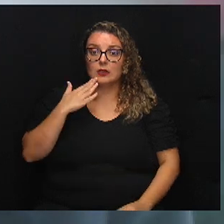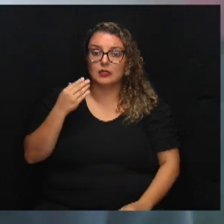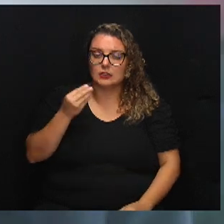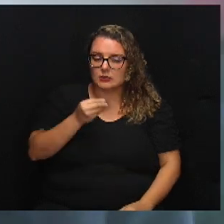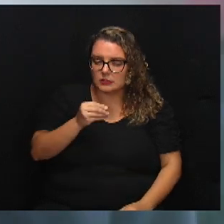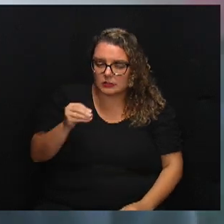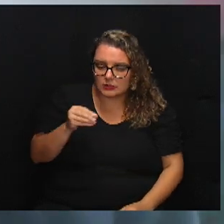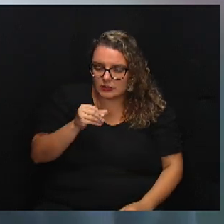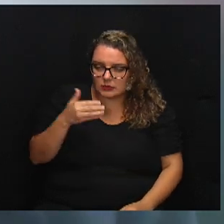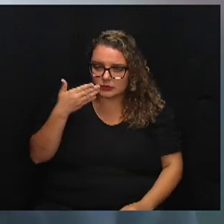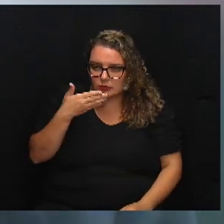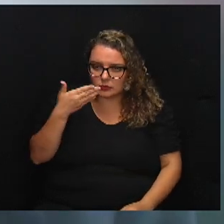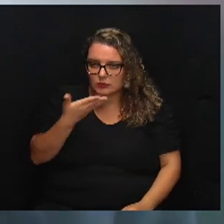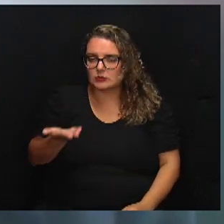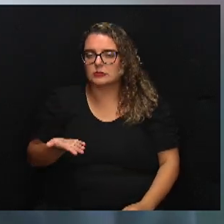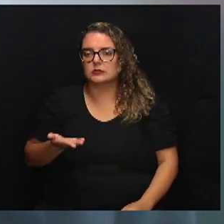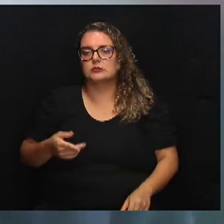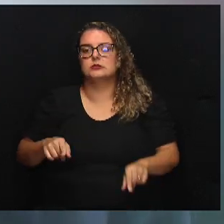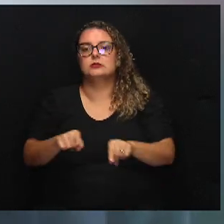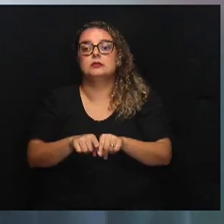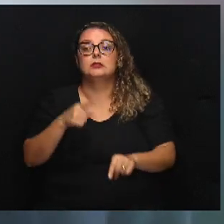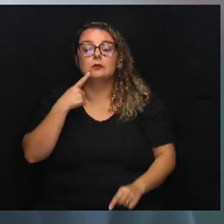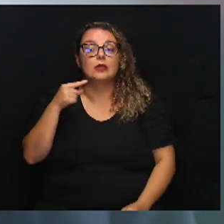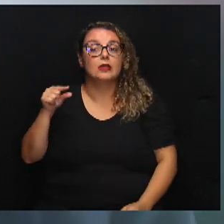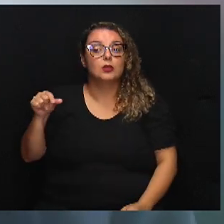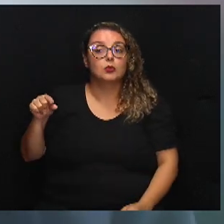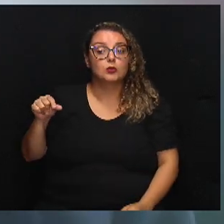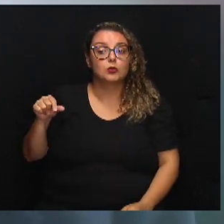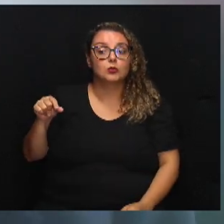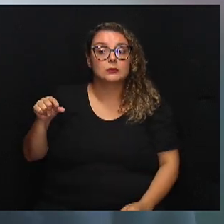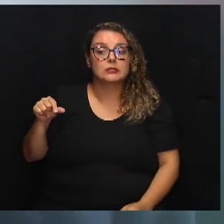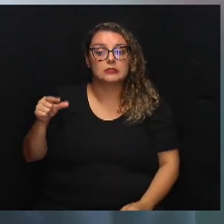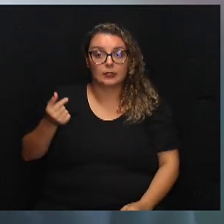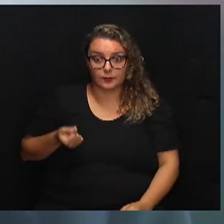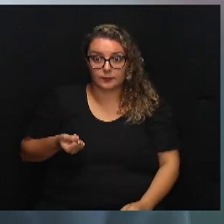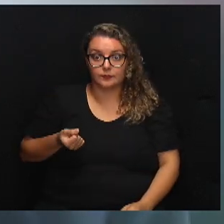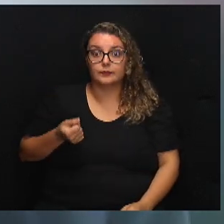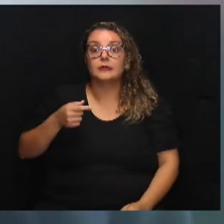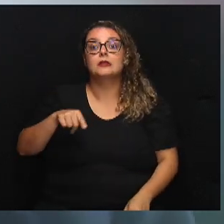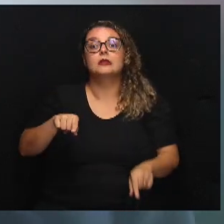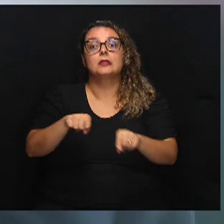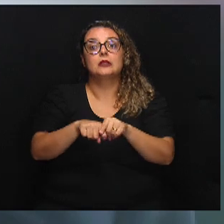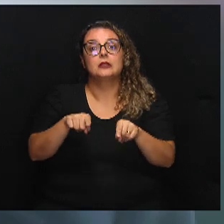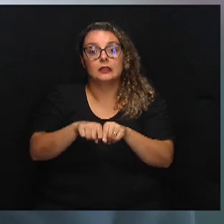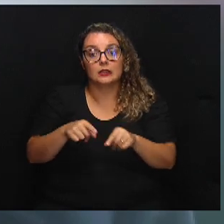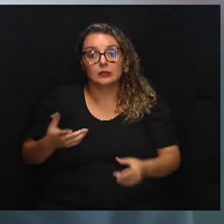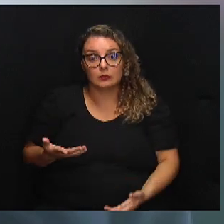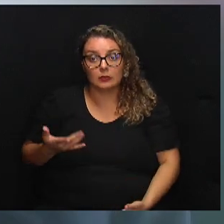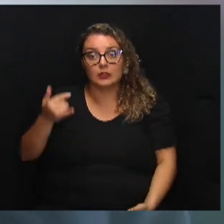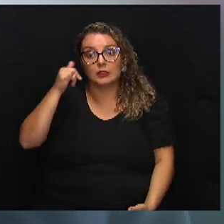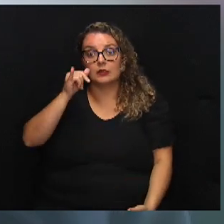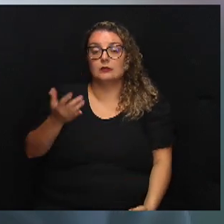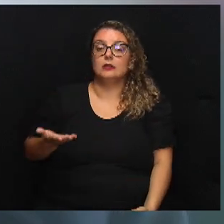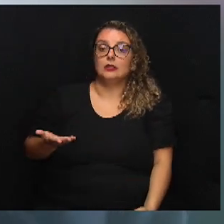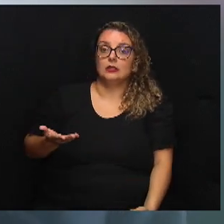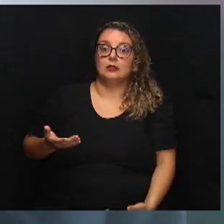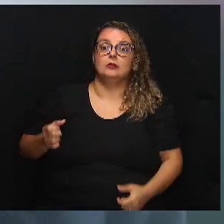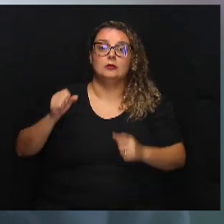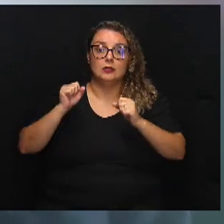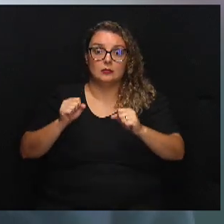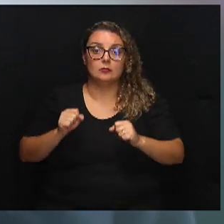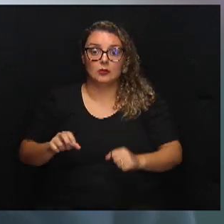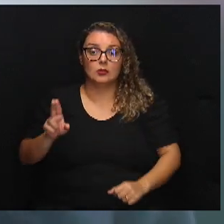adocicadas, e também o sal, inicialmente ele é evitado, mas posteriormente pode ser utilizado